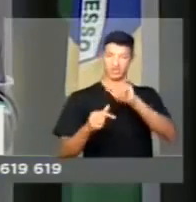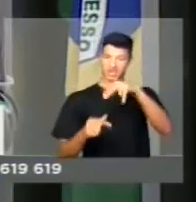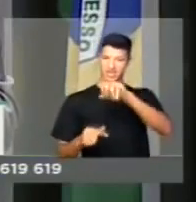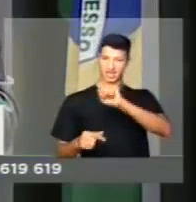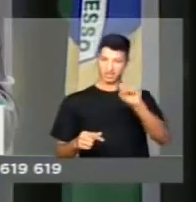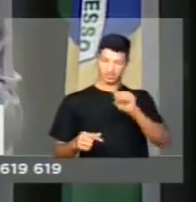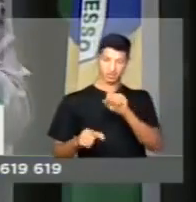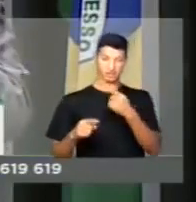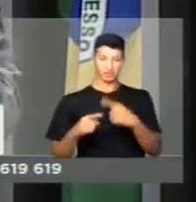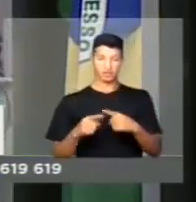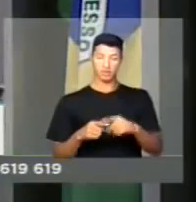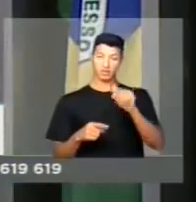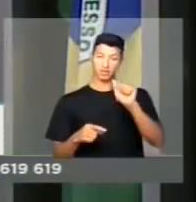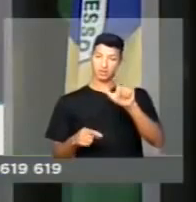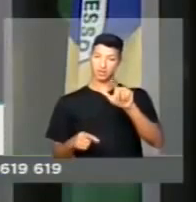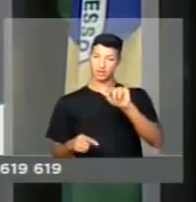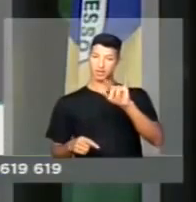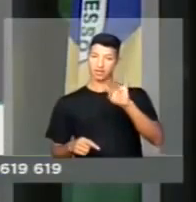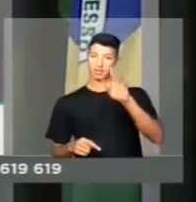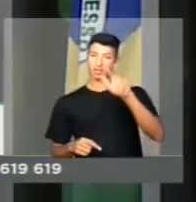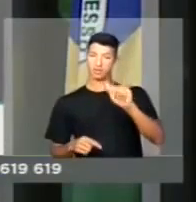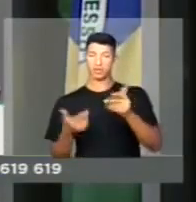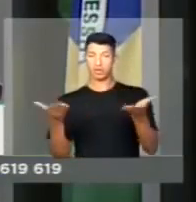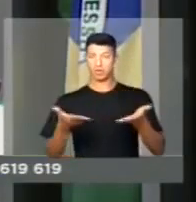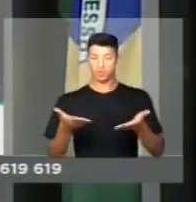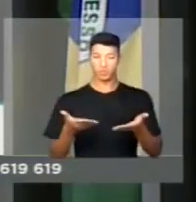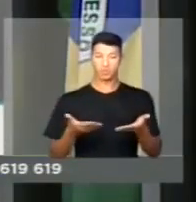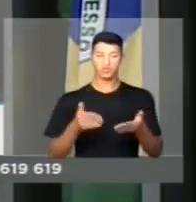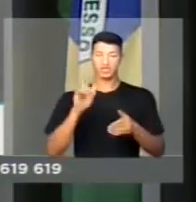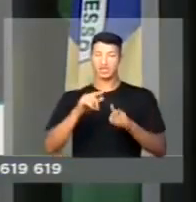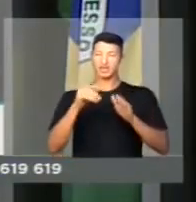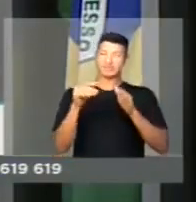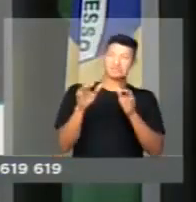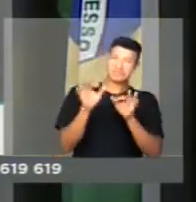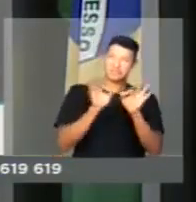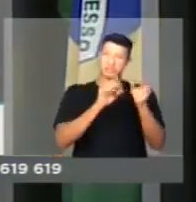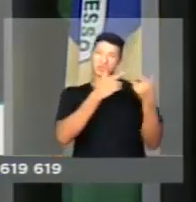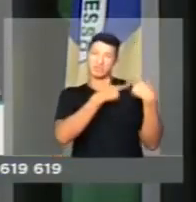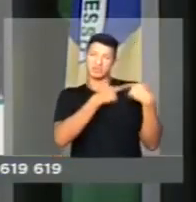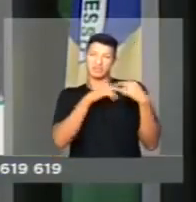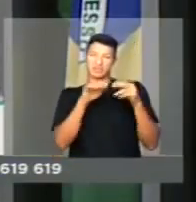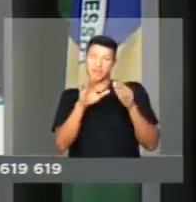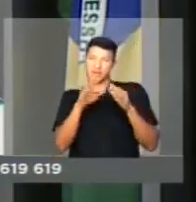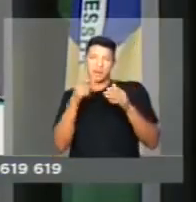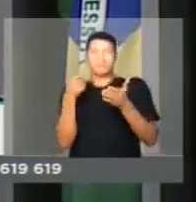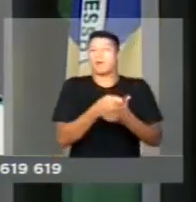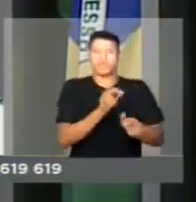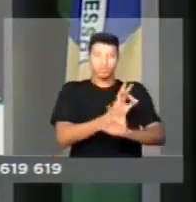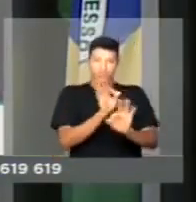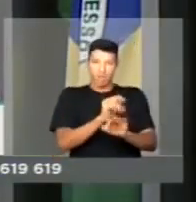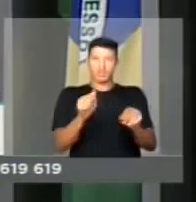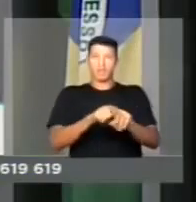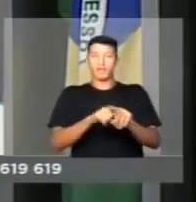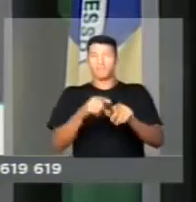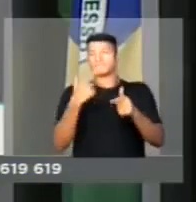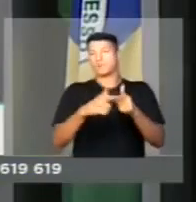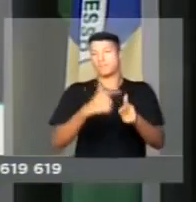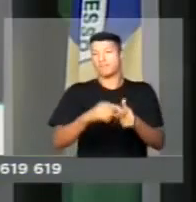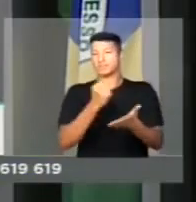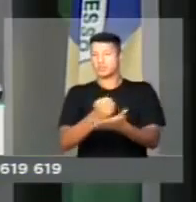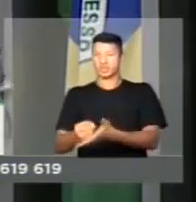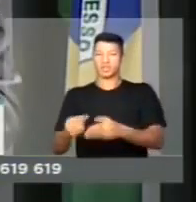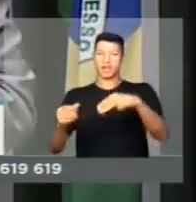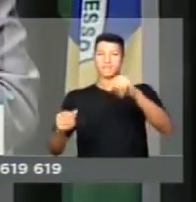INSS. Porque as alíquotas hoje são um agente da sonegação e dos problemas de contratação de mão de